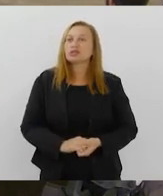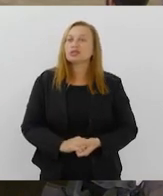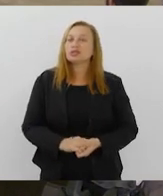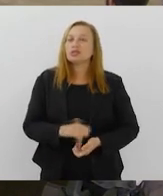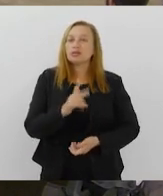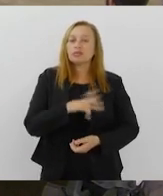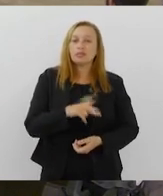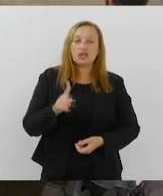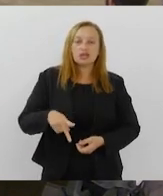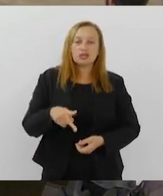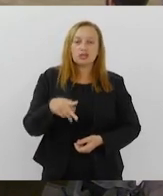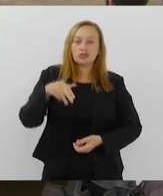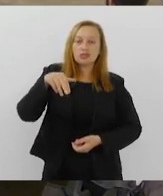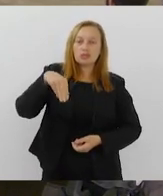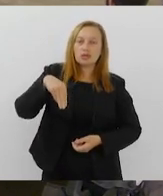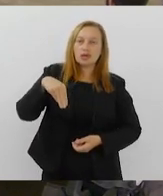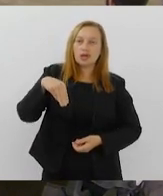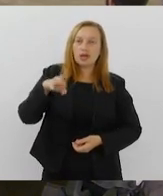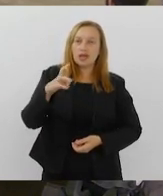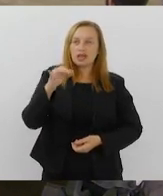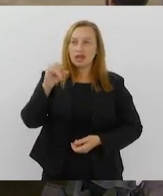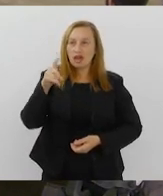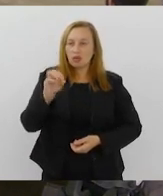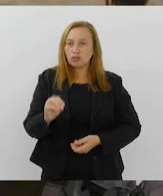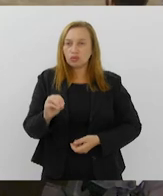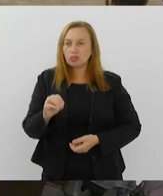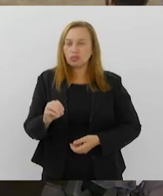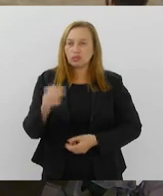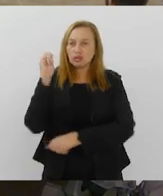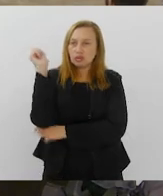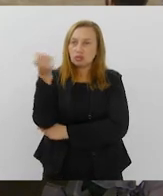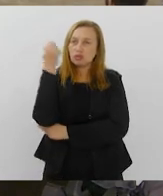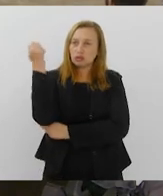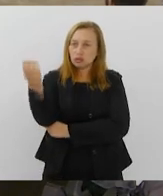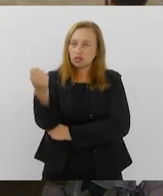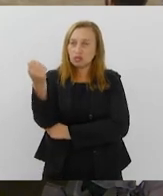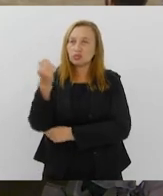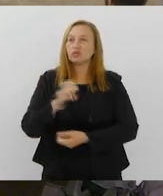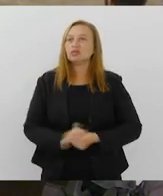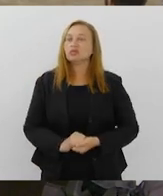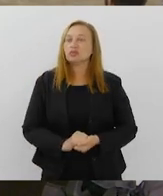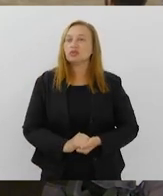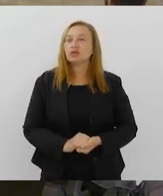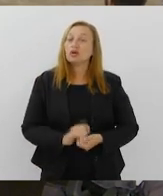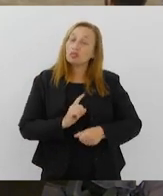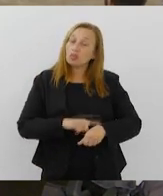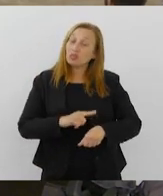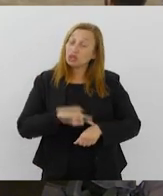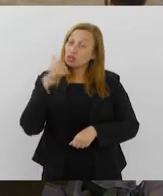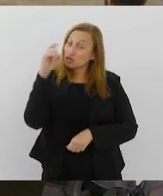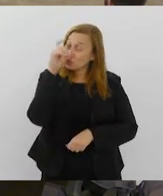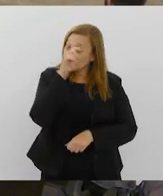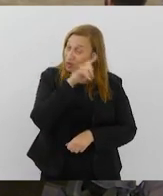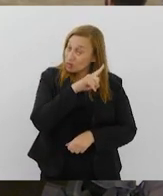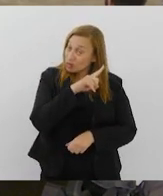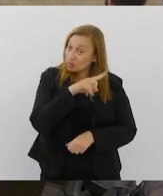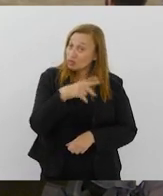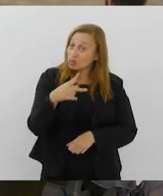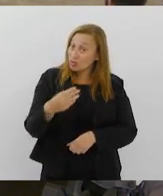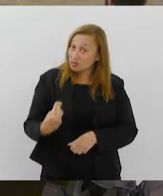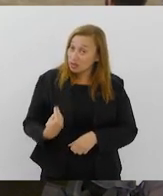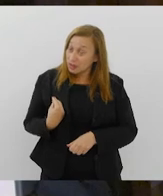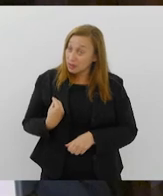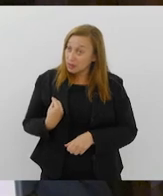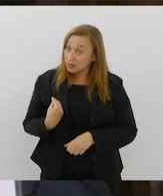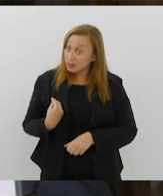Reinaldo. Venho do Rio Grande do Sul, né, que passa por um momento bem, bem difícil, delicado, e me